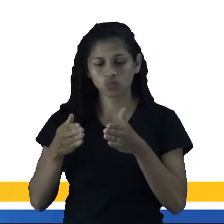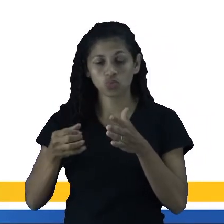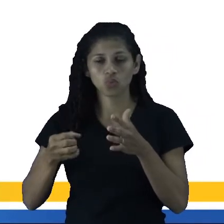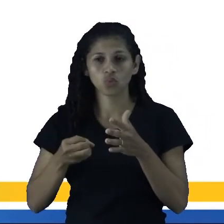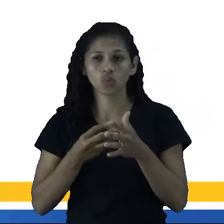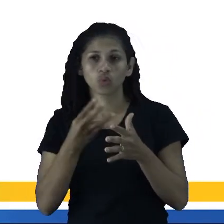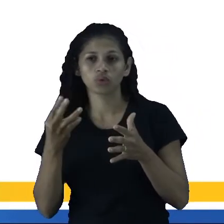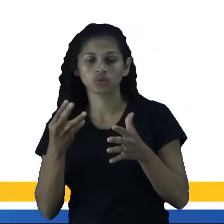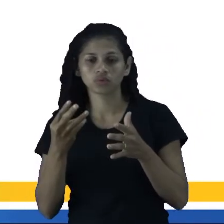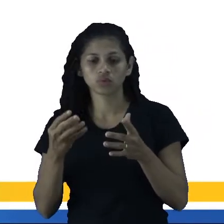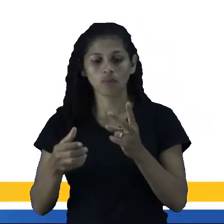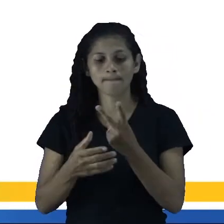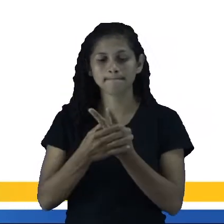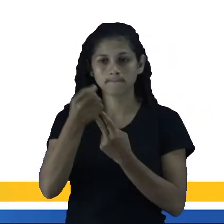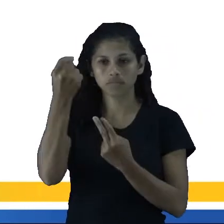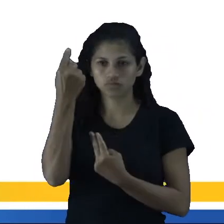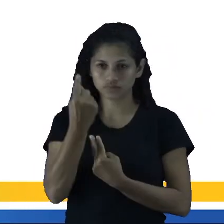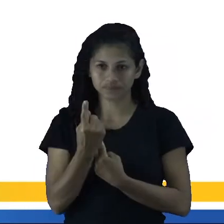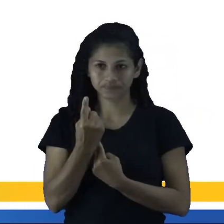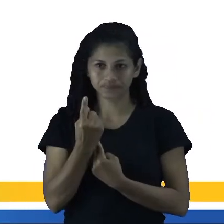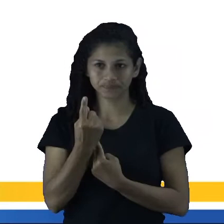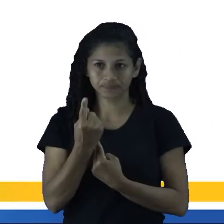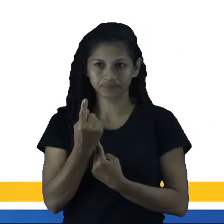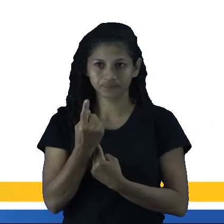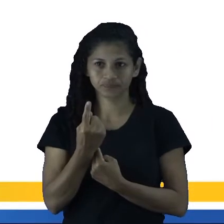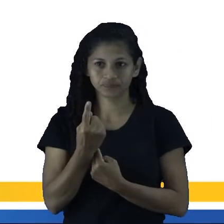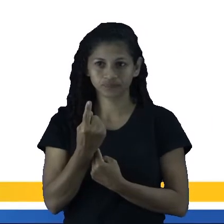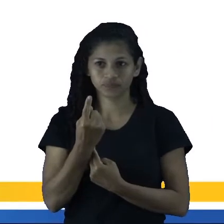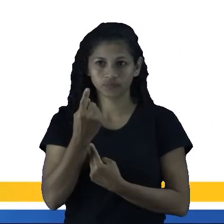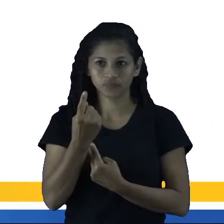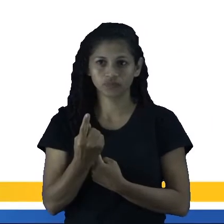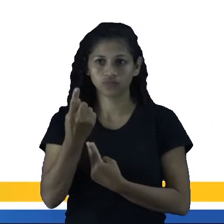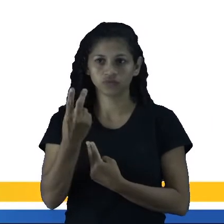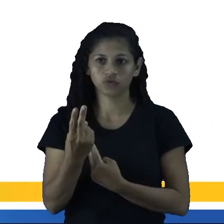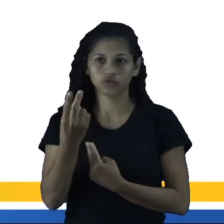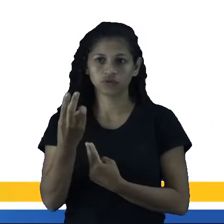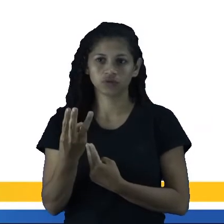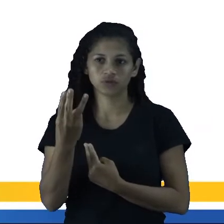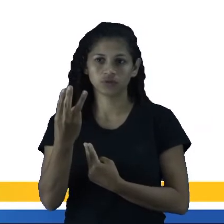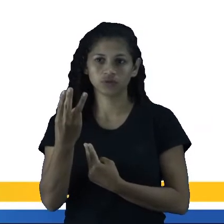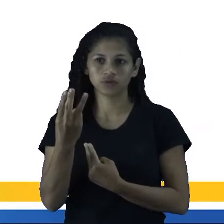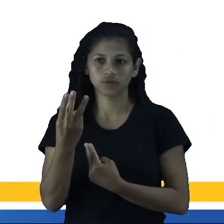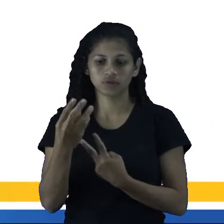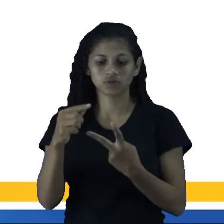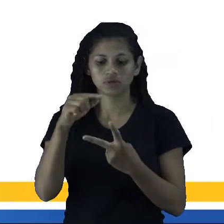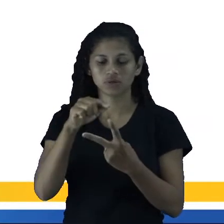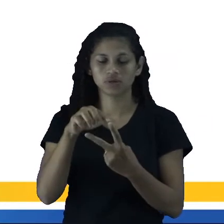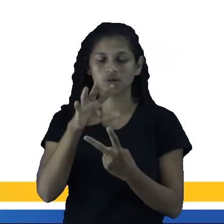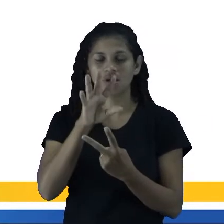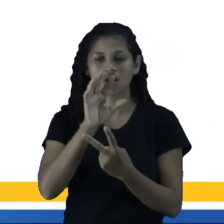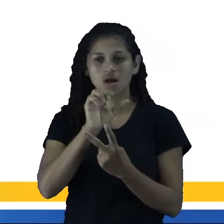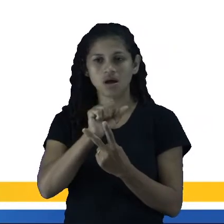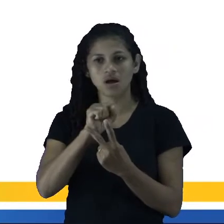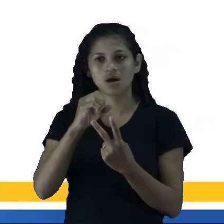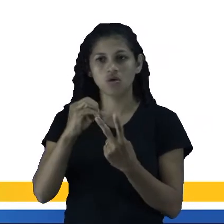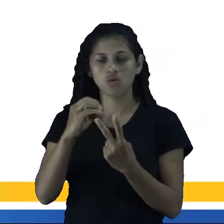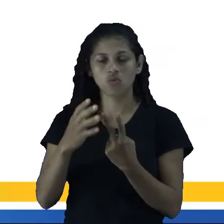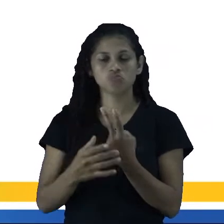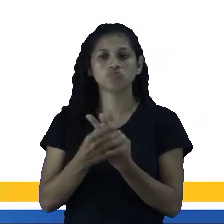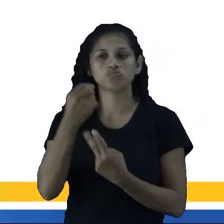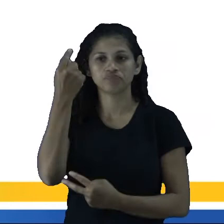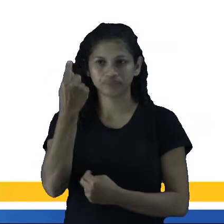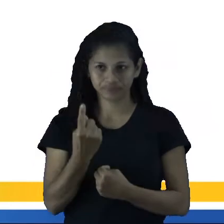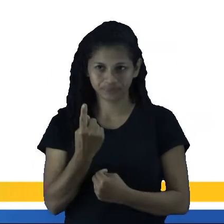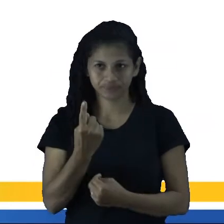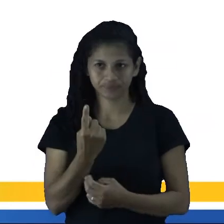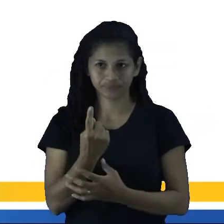fosse um só. Mais uma vez, ó. 1, 2, 3, e aqui duas letras conta como se fosse